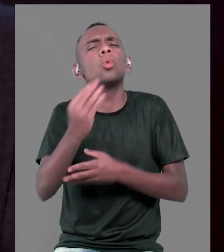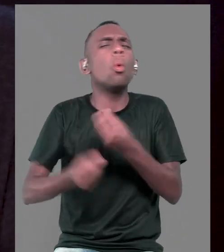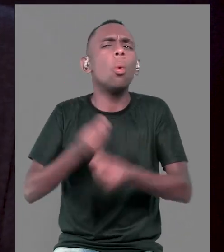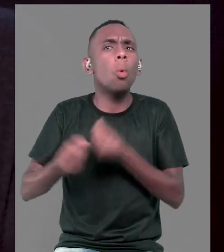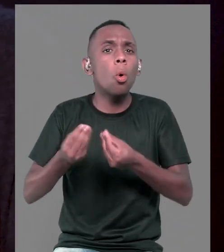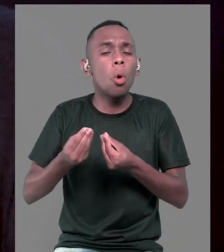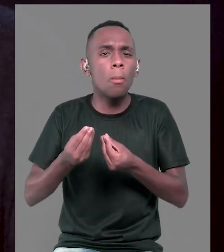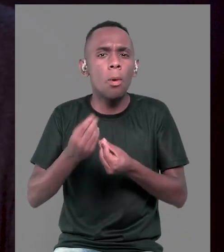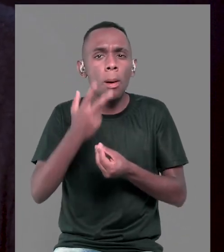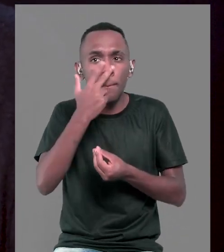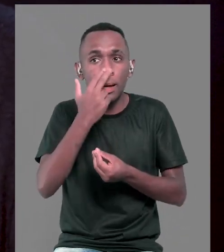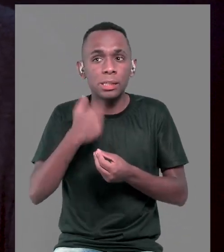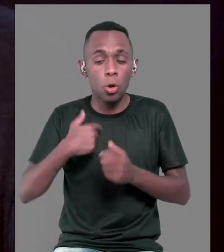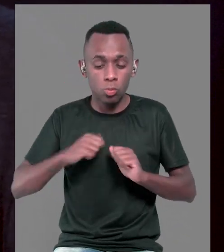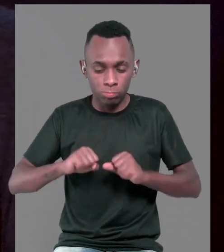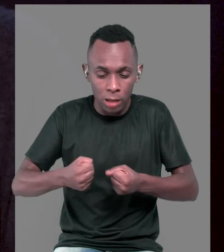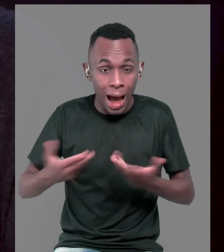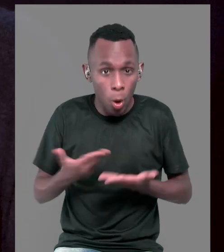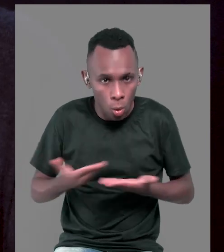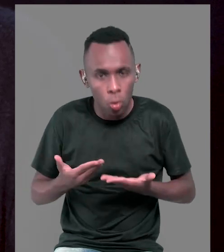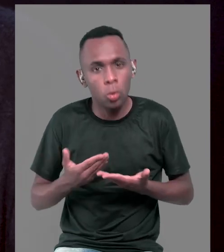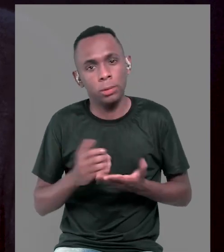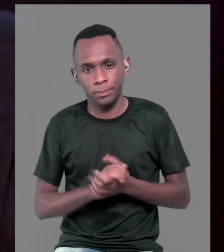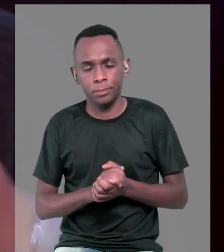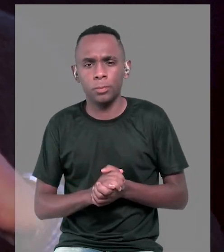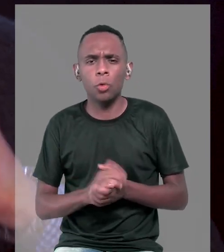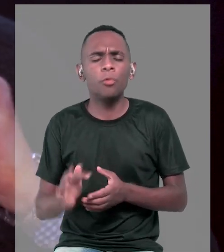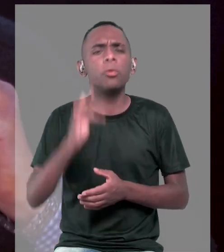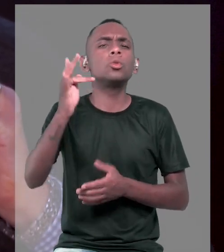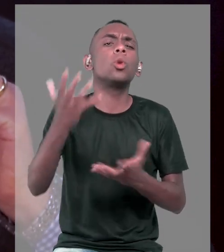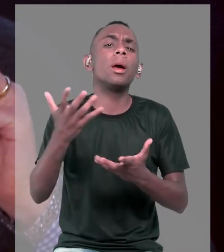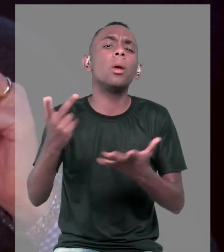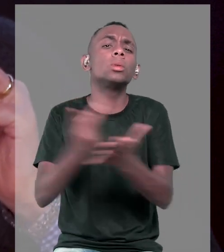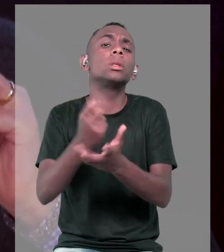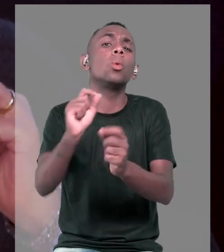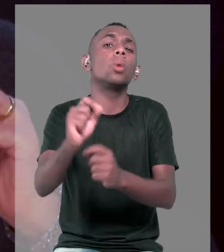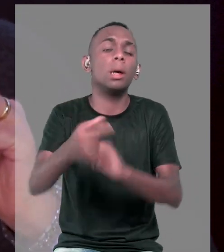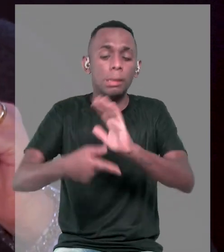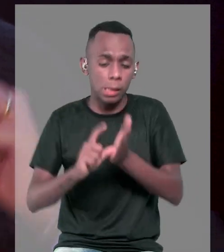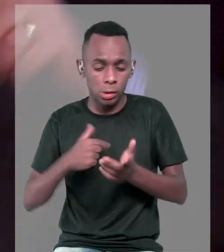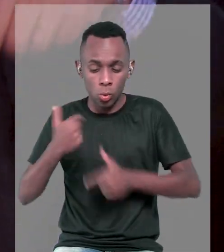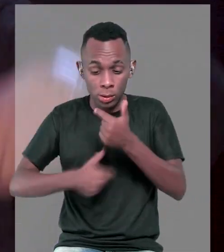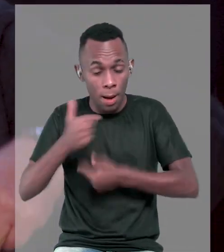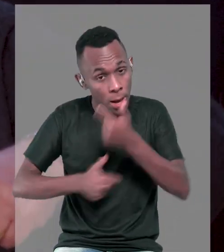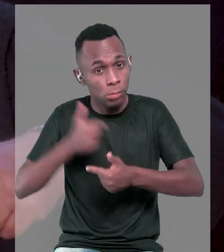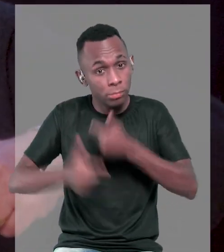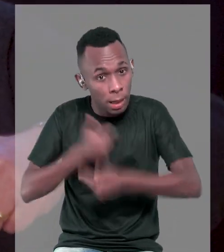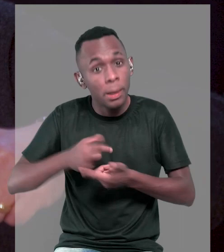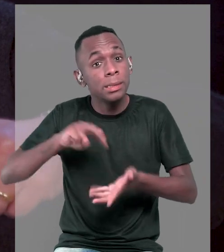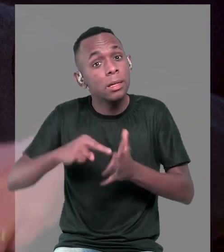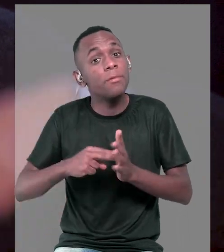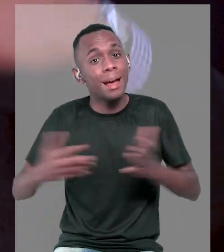aposto numa tendência, vou lá e trabalho, isso vira um fator do